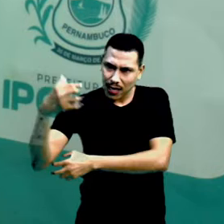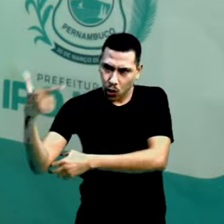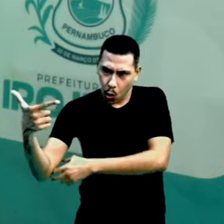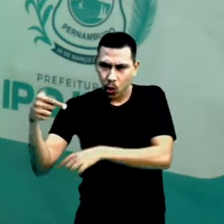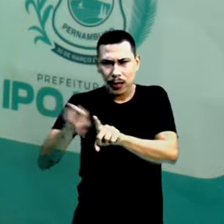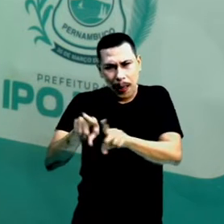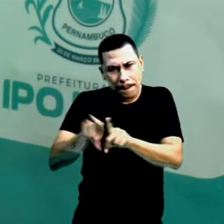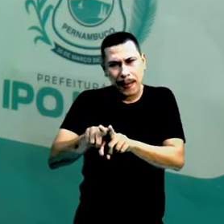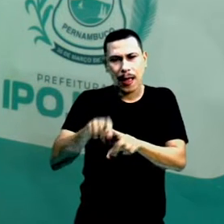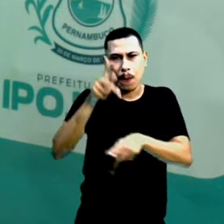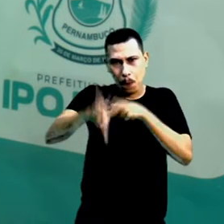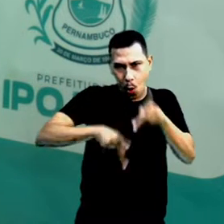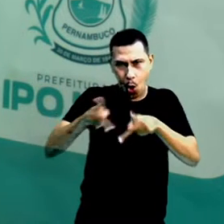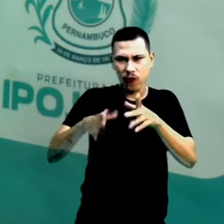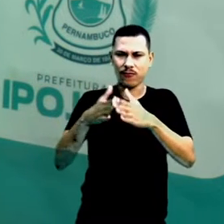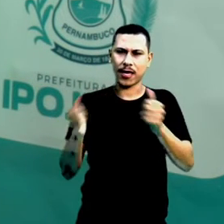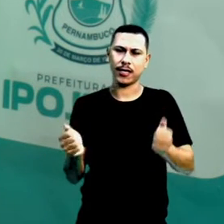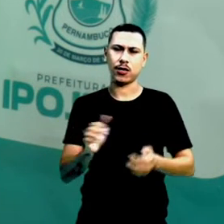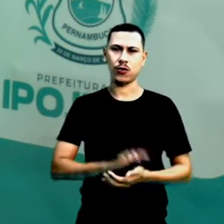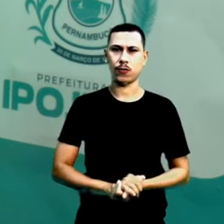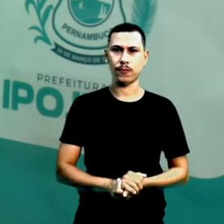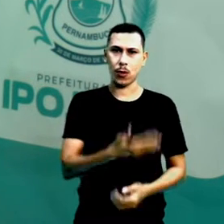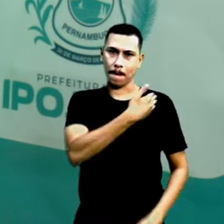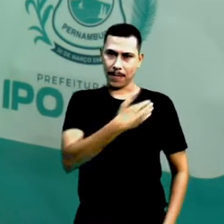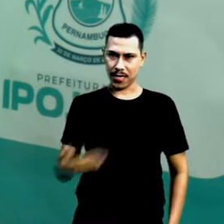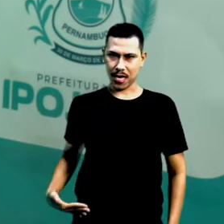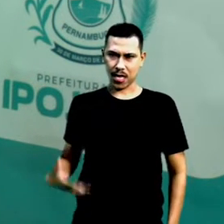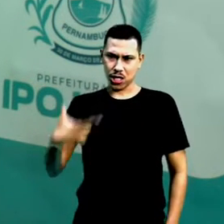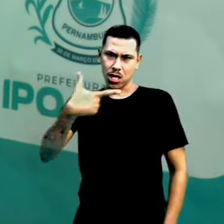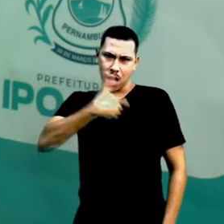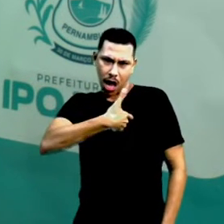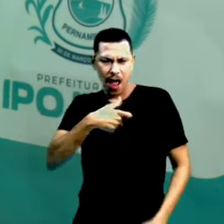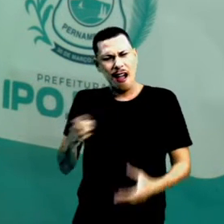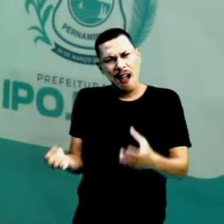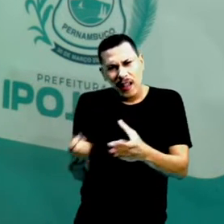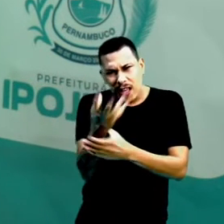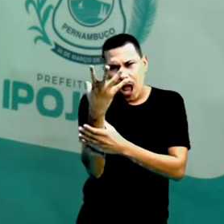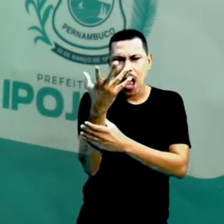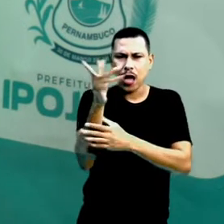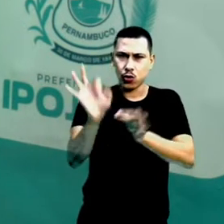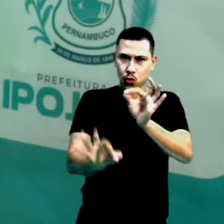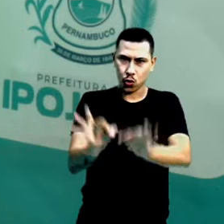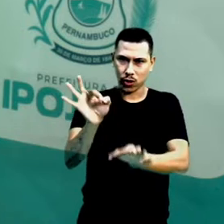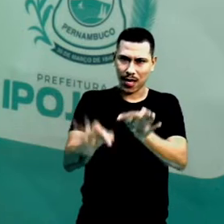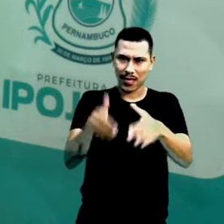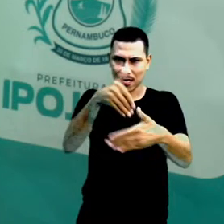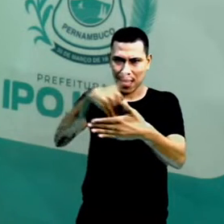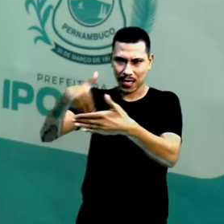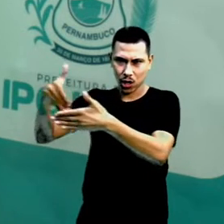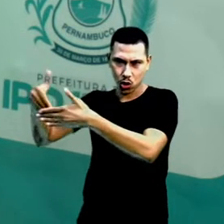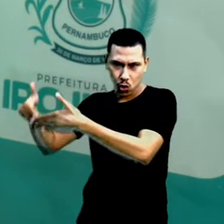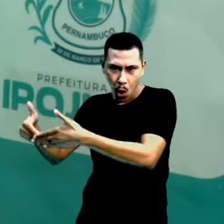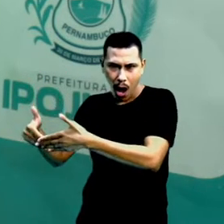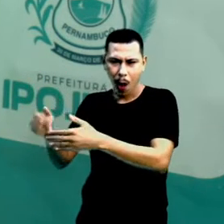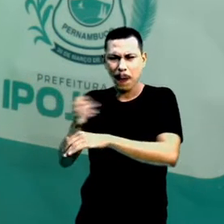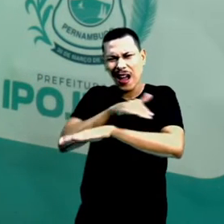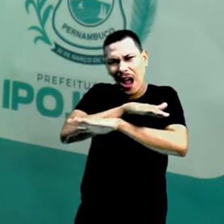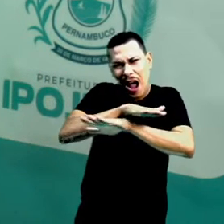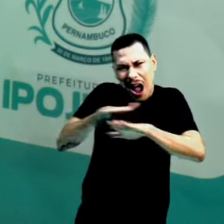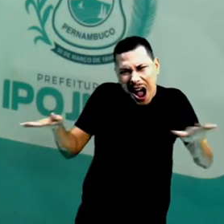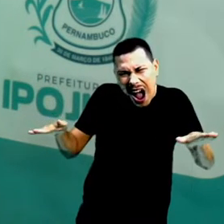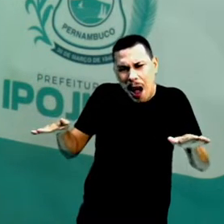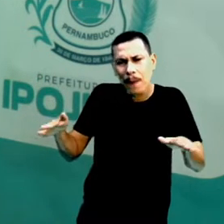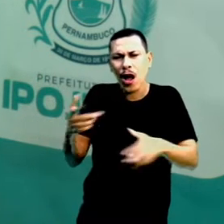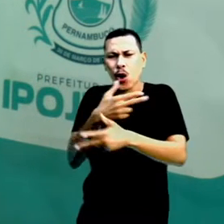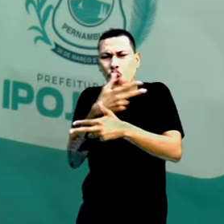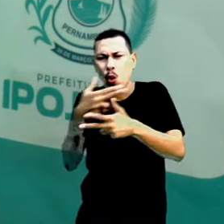do povo. Então, o Getúlio Vargas, ele vai criar a Justiça Eleitoral para acabar com as fraudes que tinham nas eleições, porque